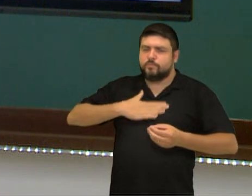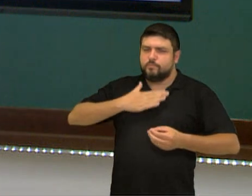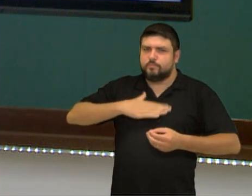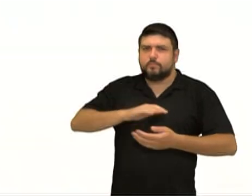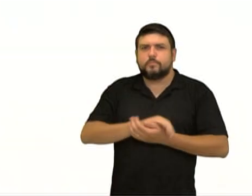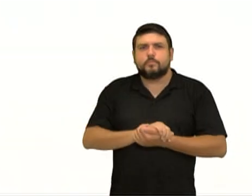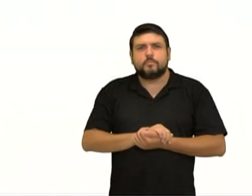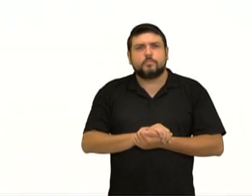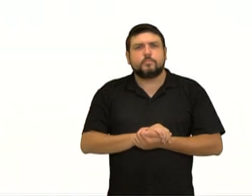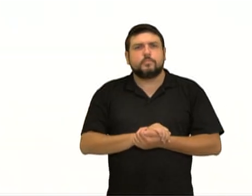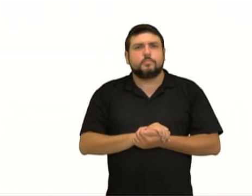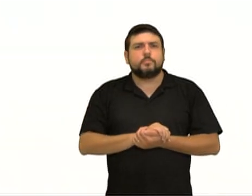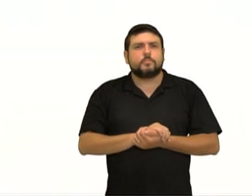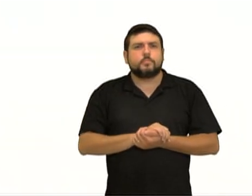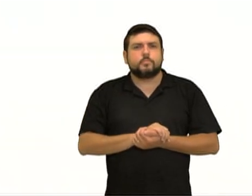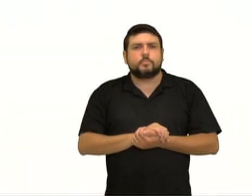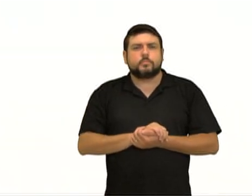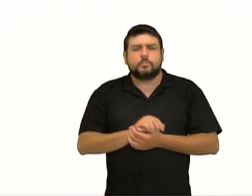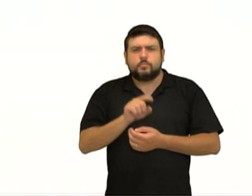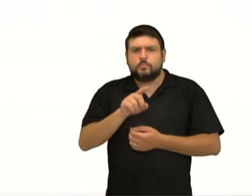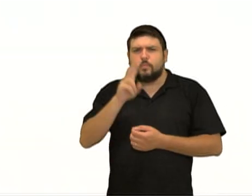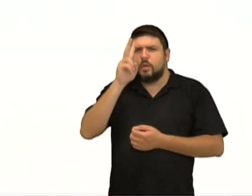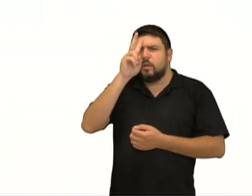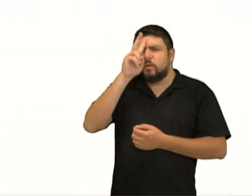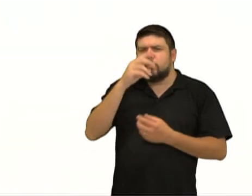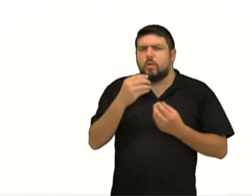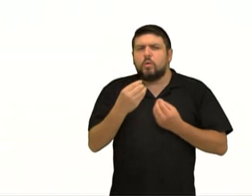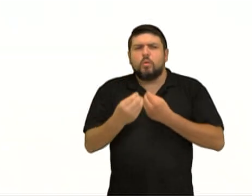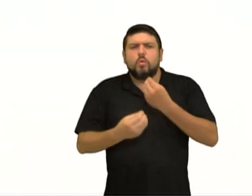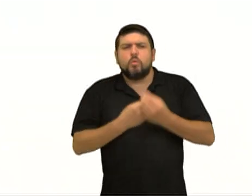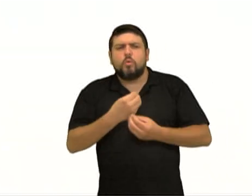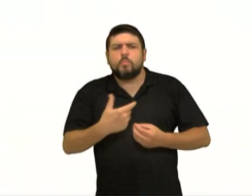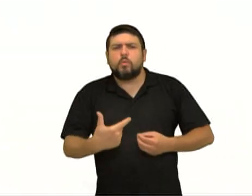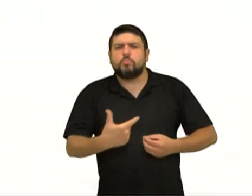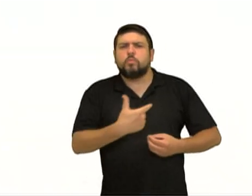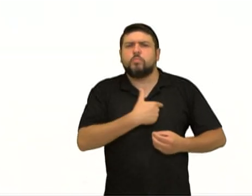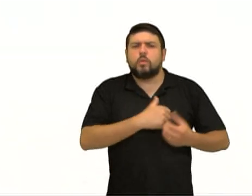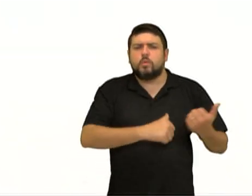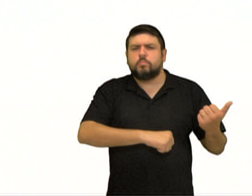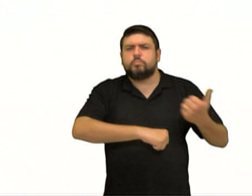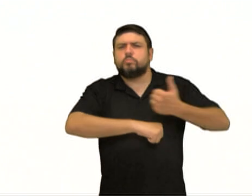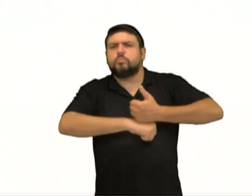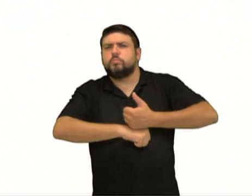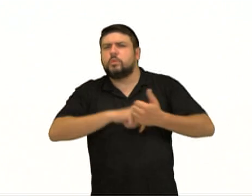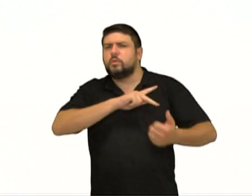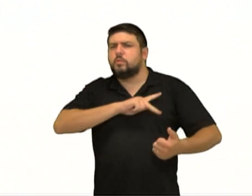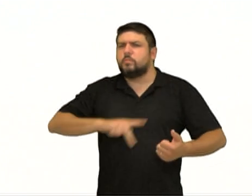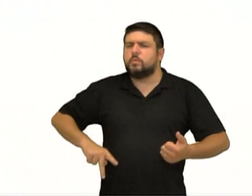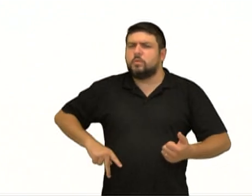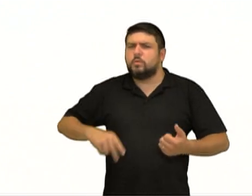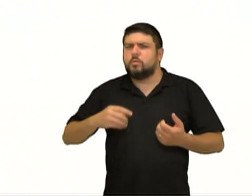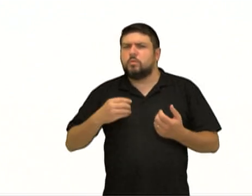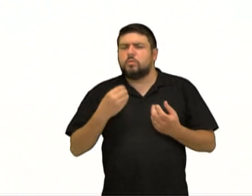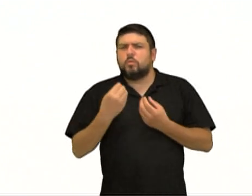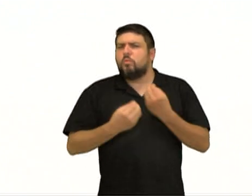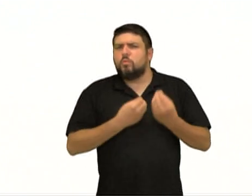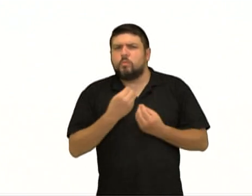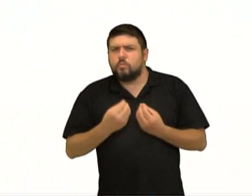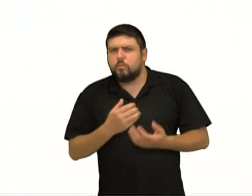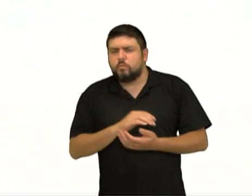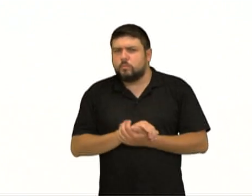aula. Você lembra de que maneira o Getúlio Vargas assumiu a presidência do Brasil? Como que foi que ele virou o